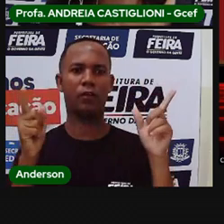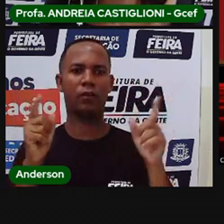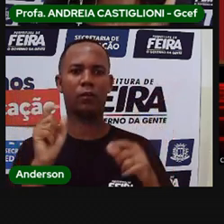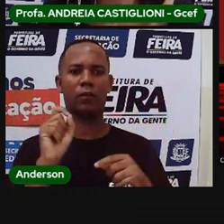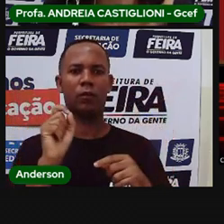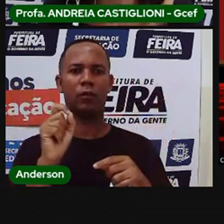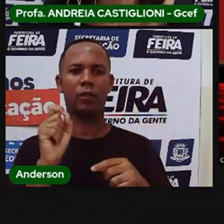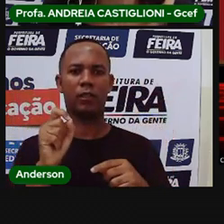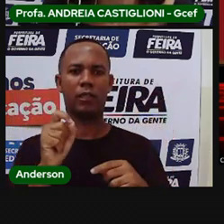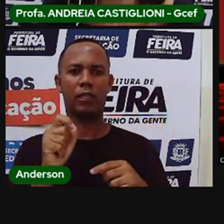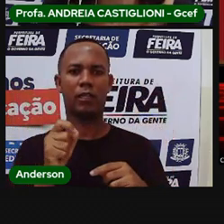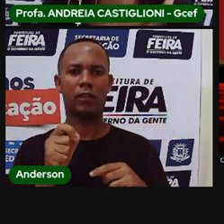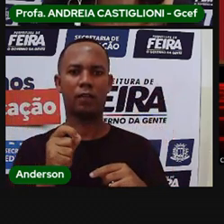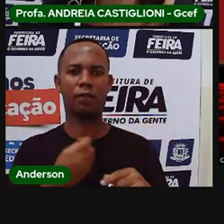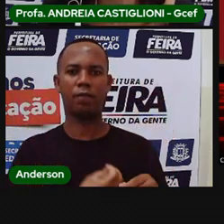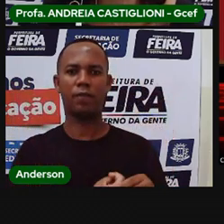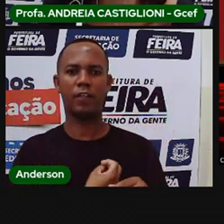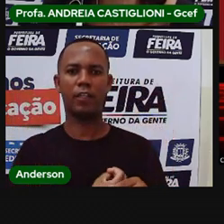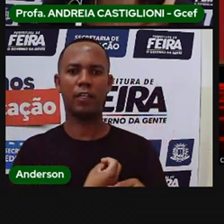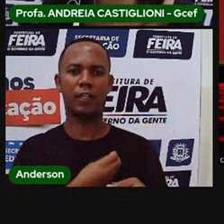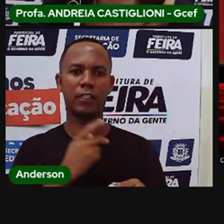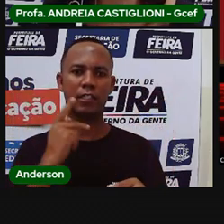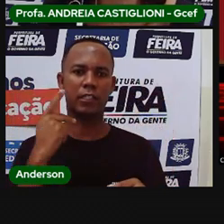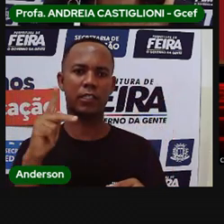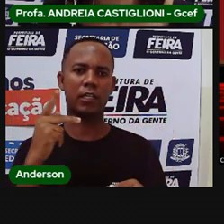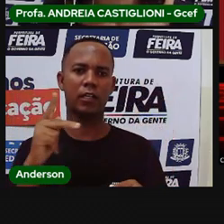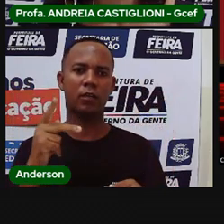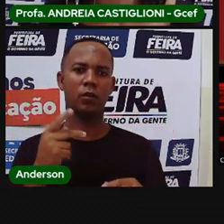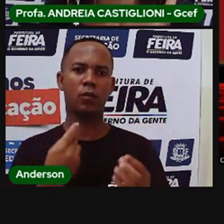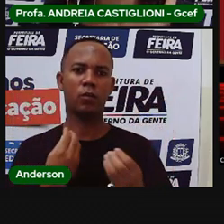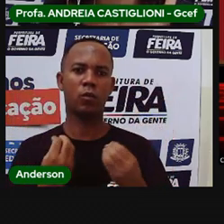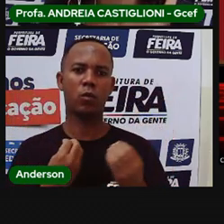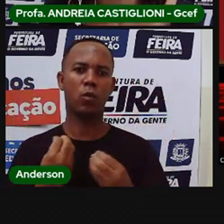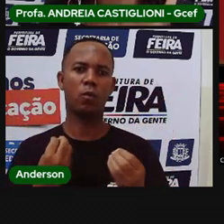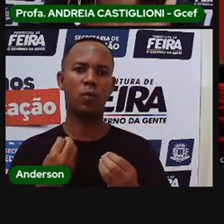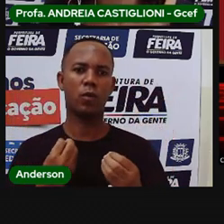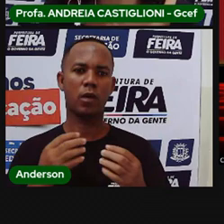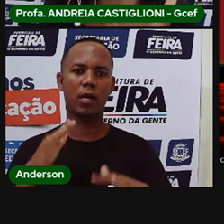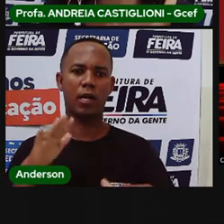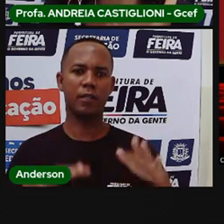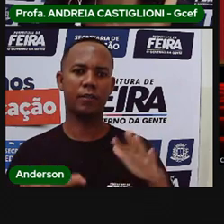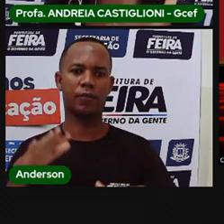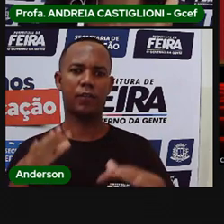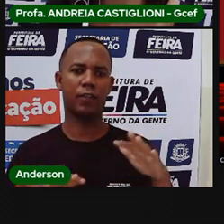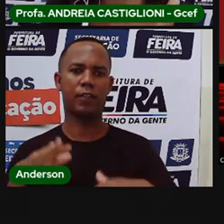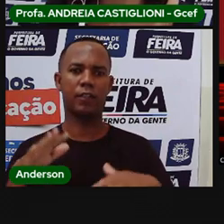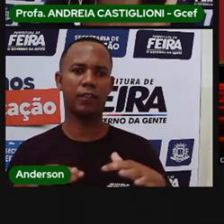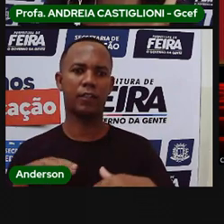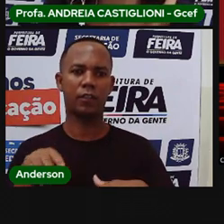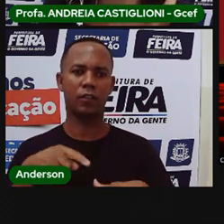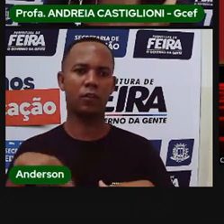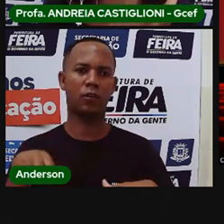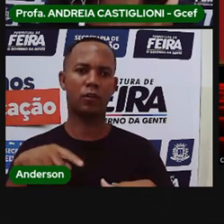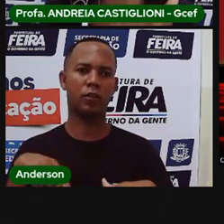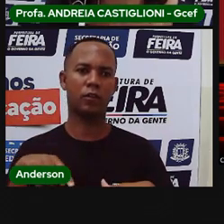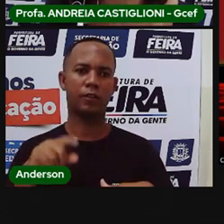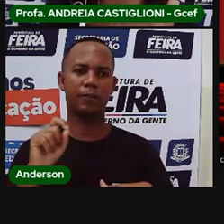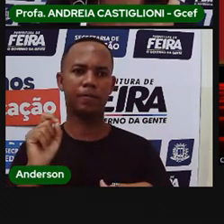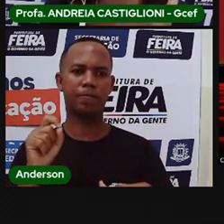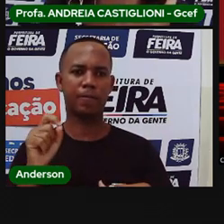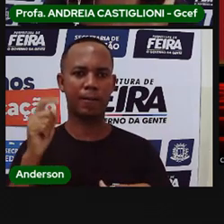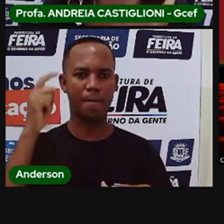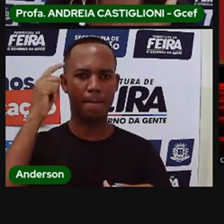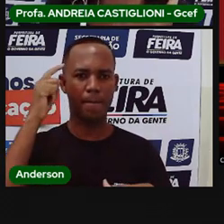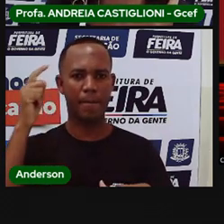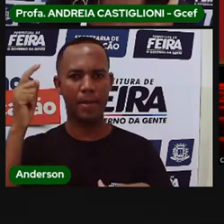deixar potencializar aquilo que é seu, que é original, sim, né? Porque sim, às vezes a gente fica tentando entrar dentro de padrões